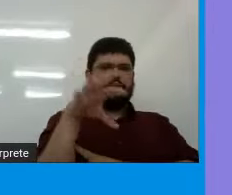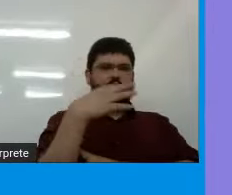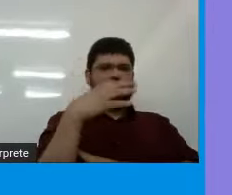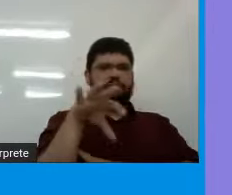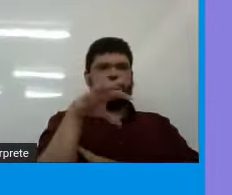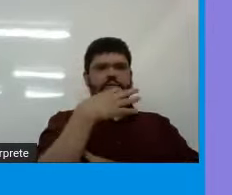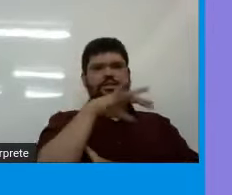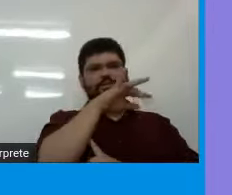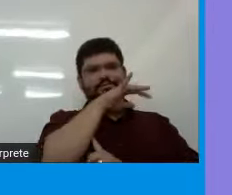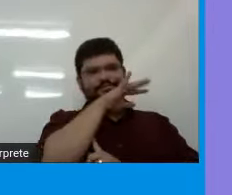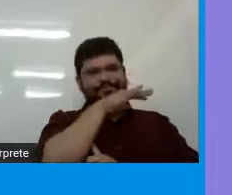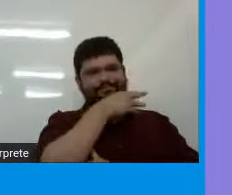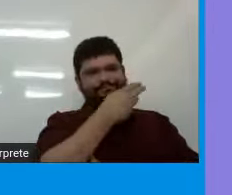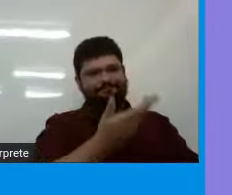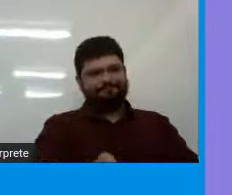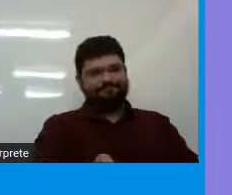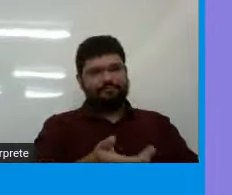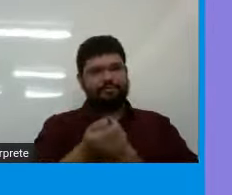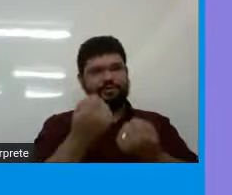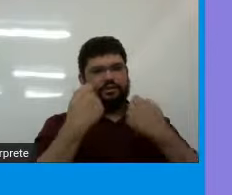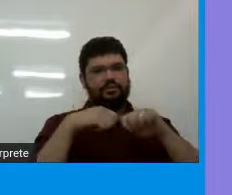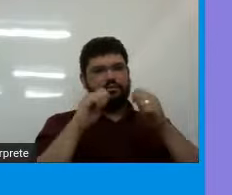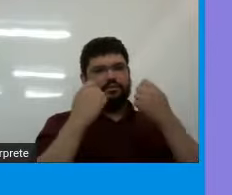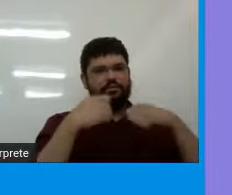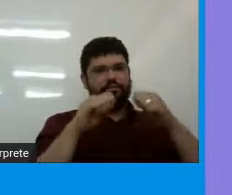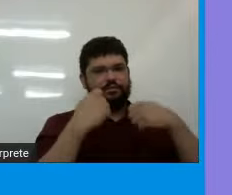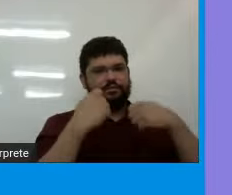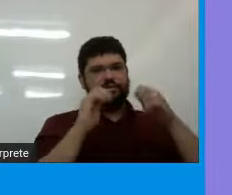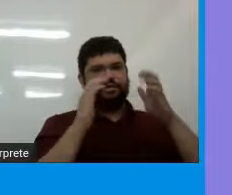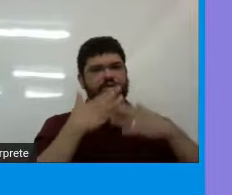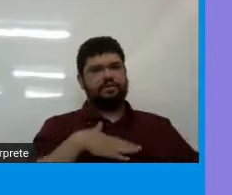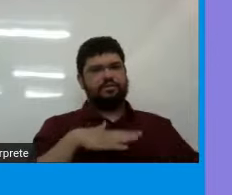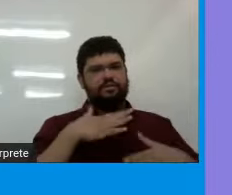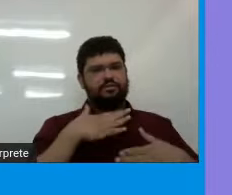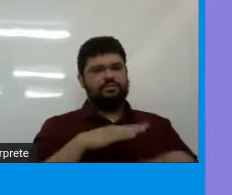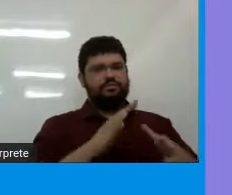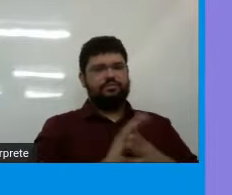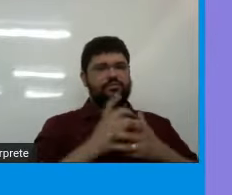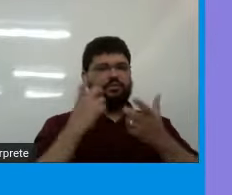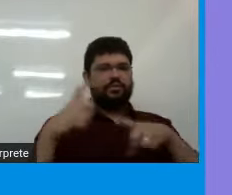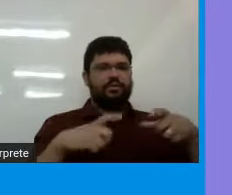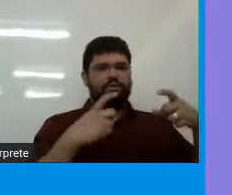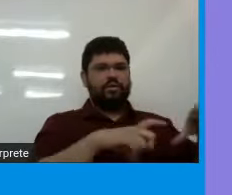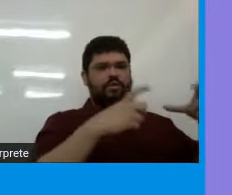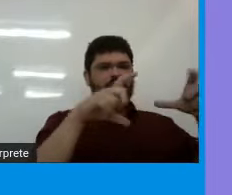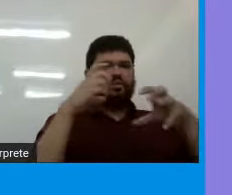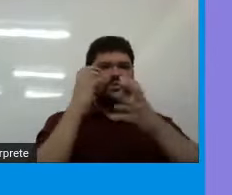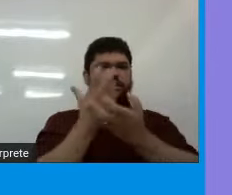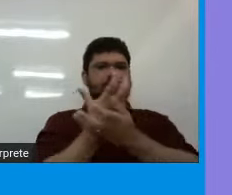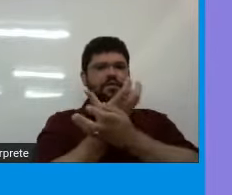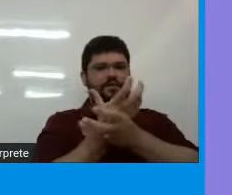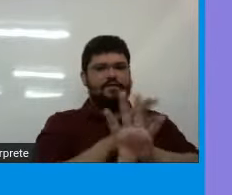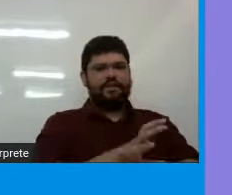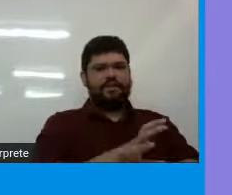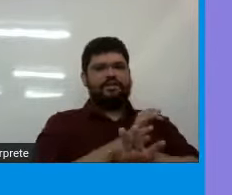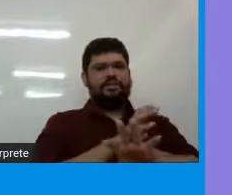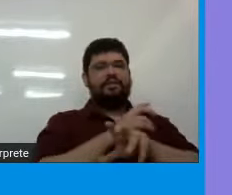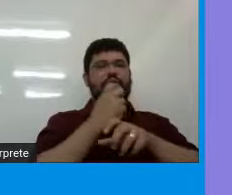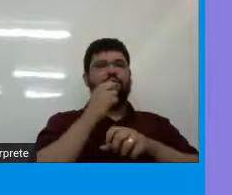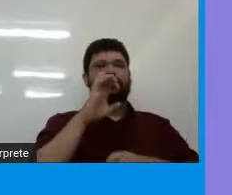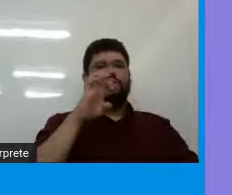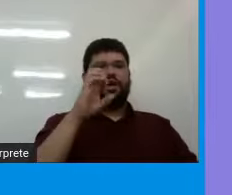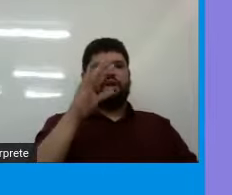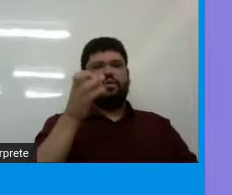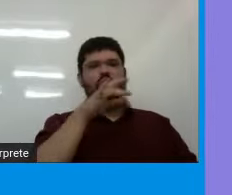caso a direção do ar seja o microfone do celular. Lugares muito vazios que geram eco também devem ser evitados.